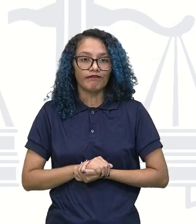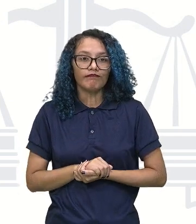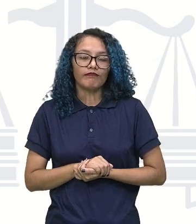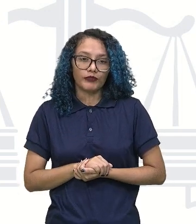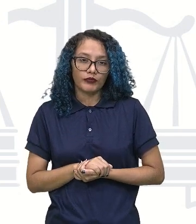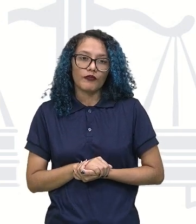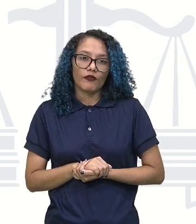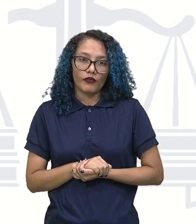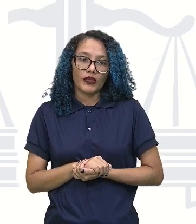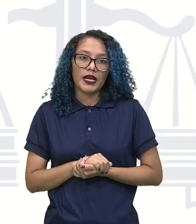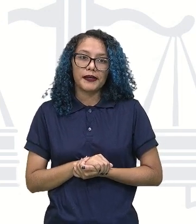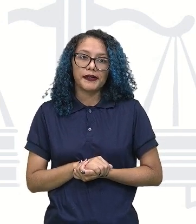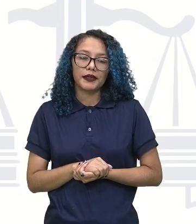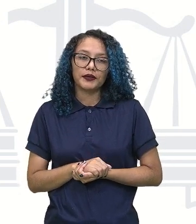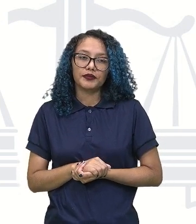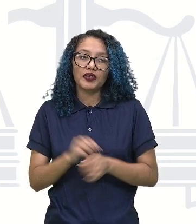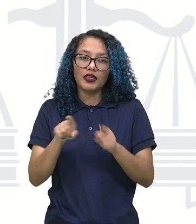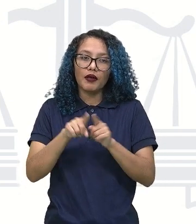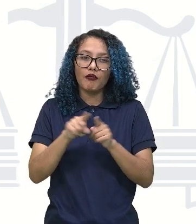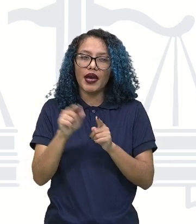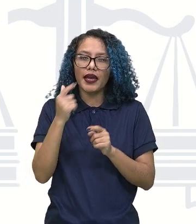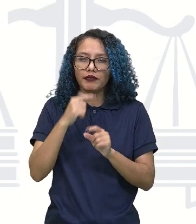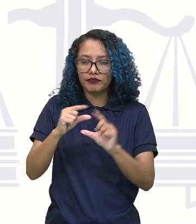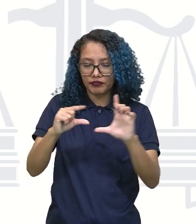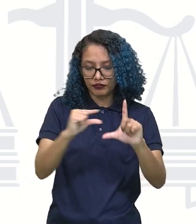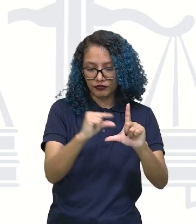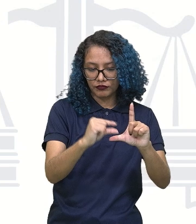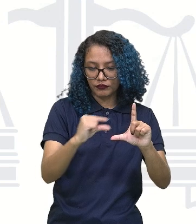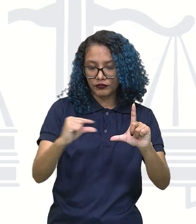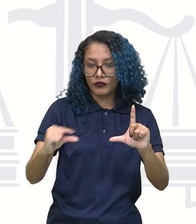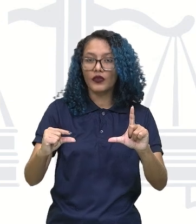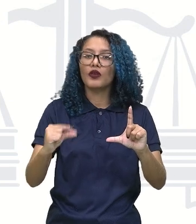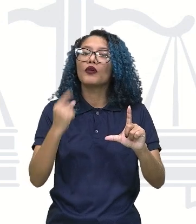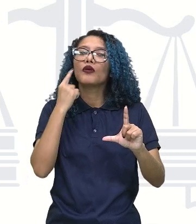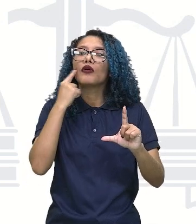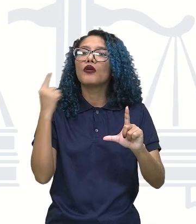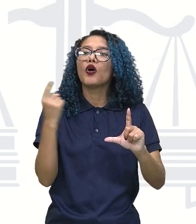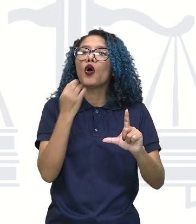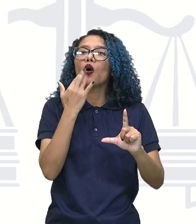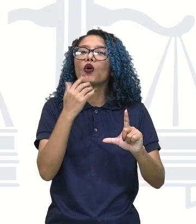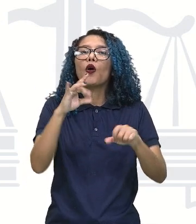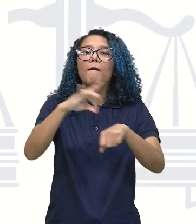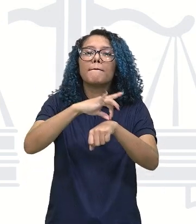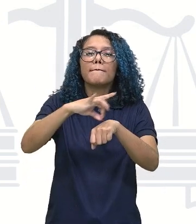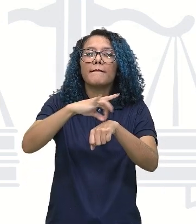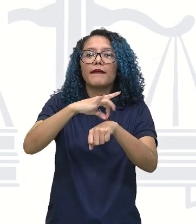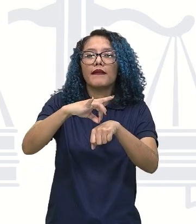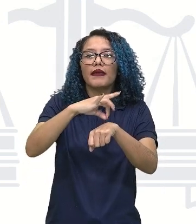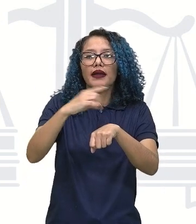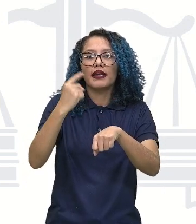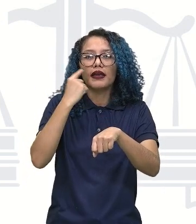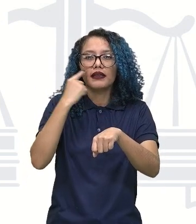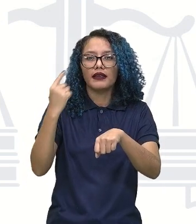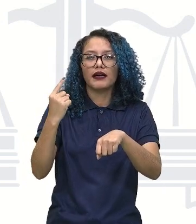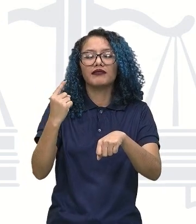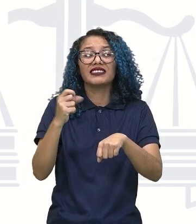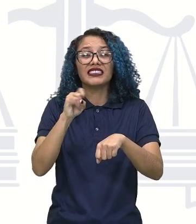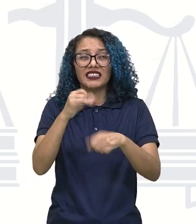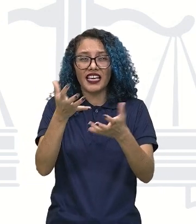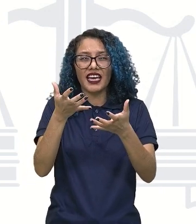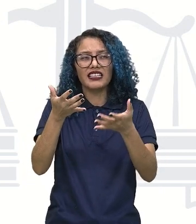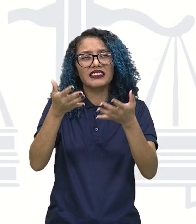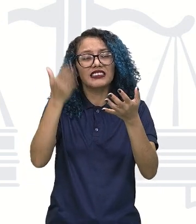olha. Esse pretinho aqui, ele tem o detalhe da sua avaliação. Eu quero saber o que eu cadastrei nessa avaliação. Clica nele que ele vai